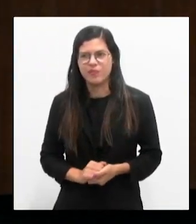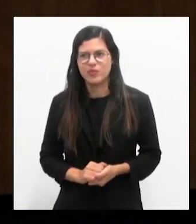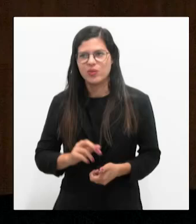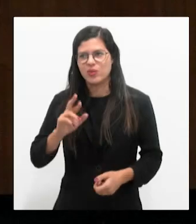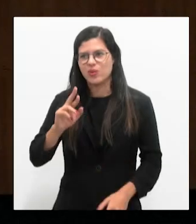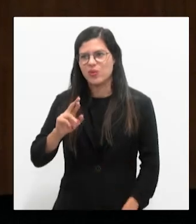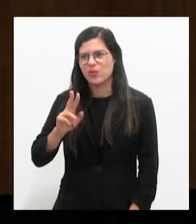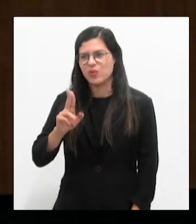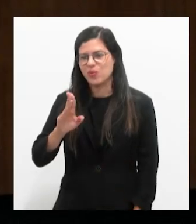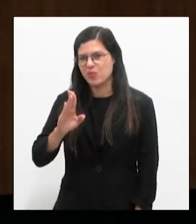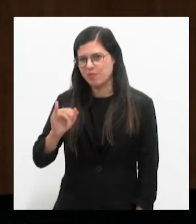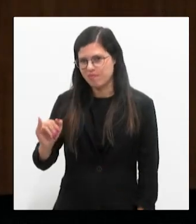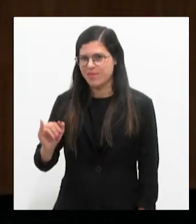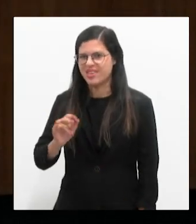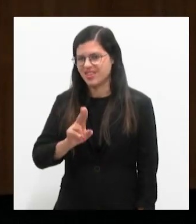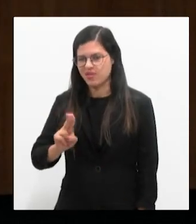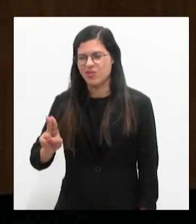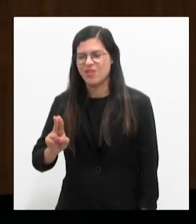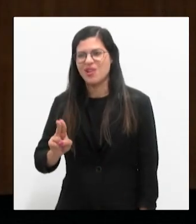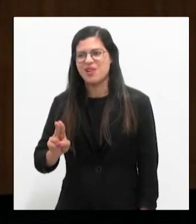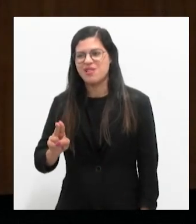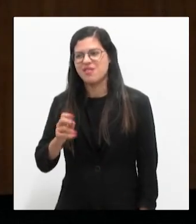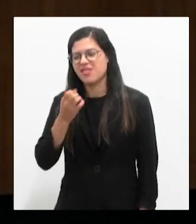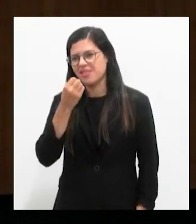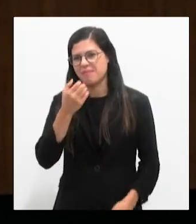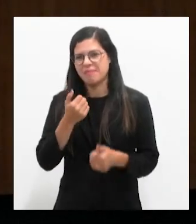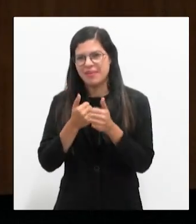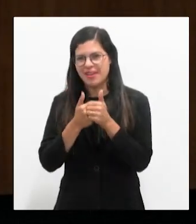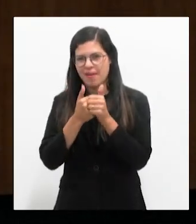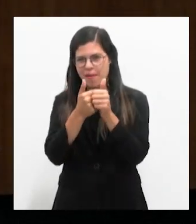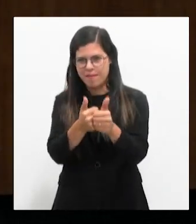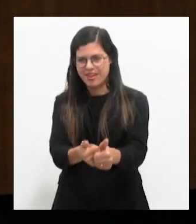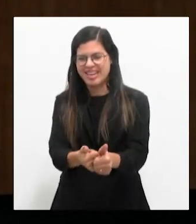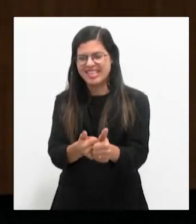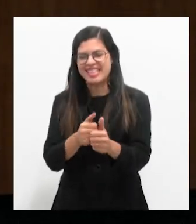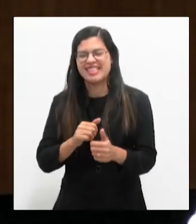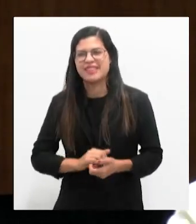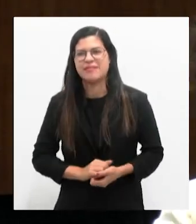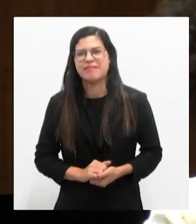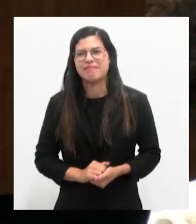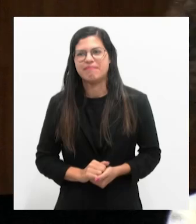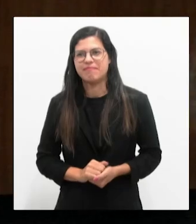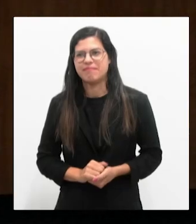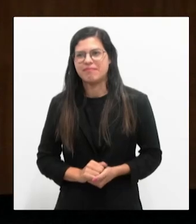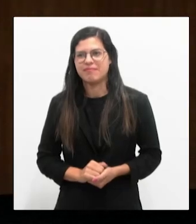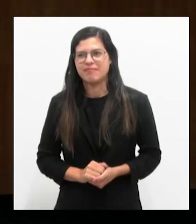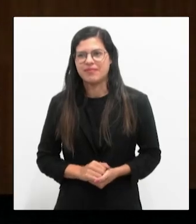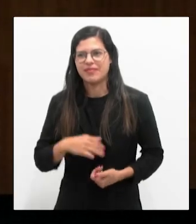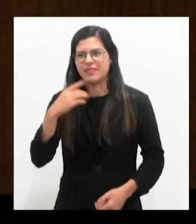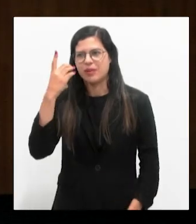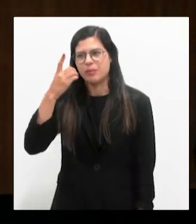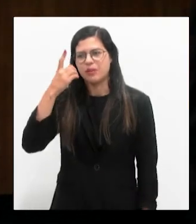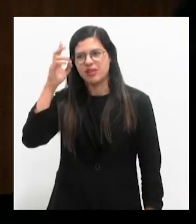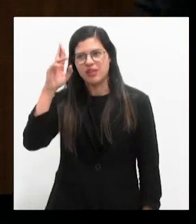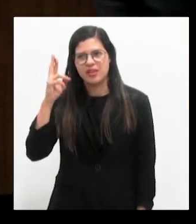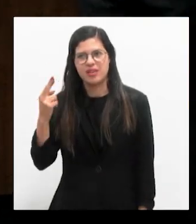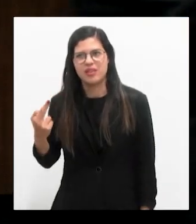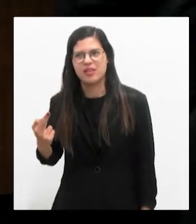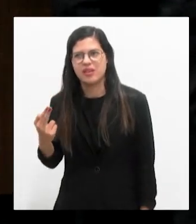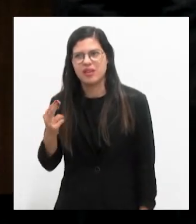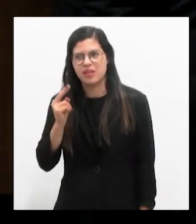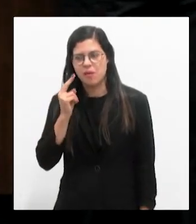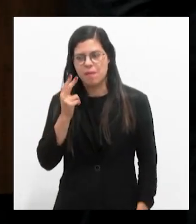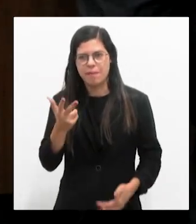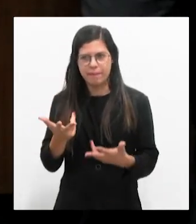Rubi. Então, está muito bem acompanhada. Aliás, deputada Renata Souza, eu vi que